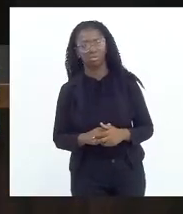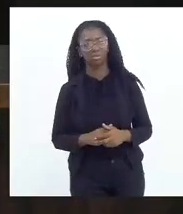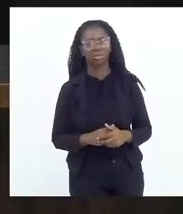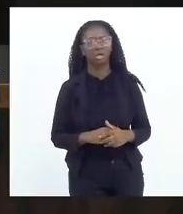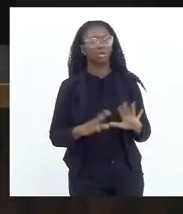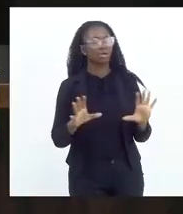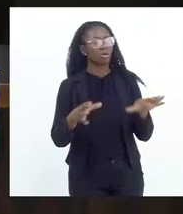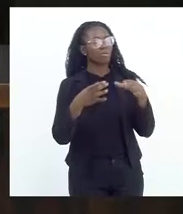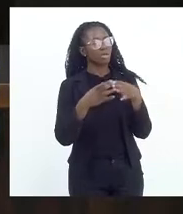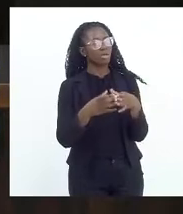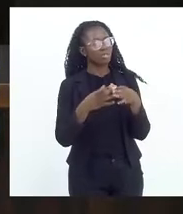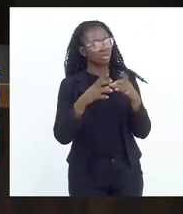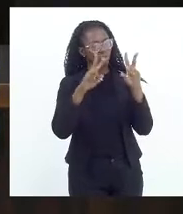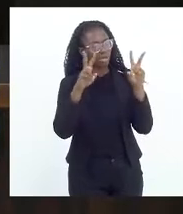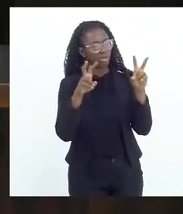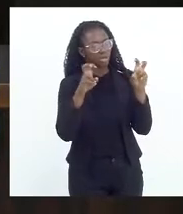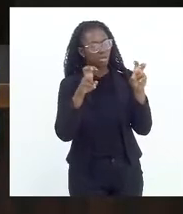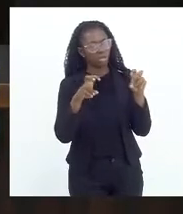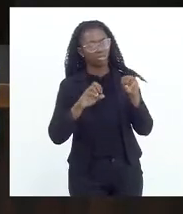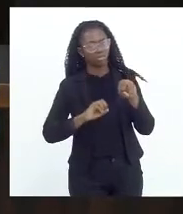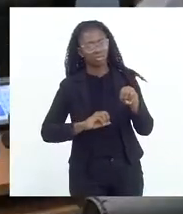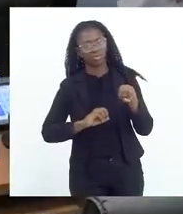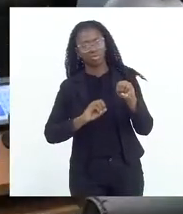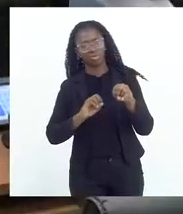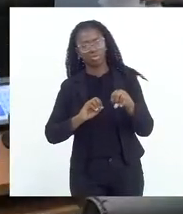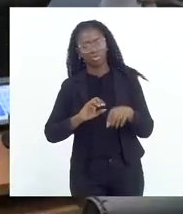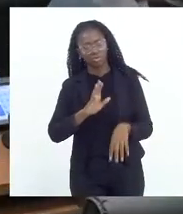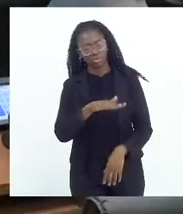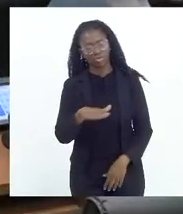de Assuntos da Criança, deputada Rosane Félix.